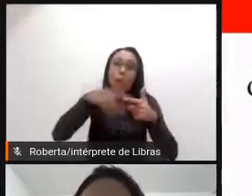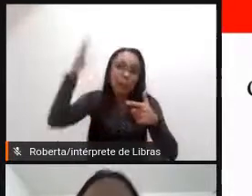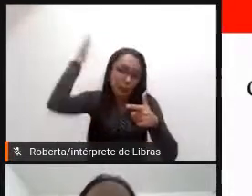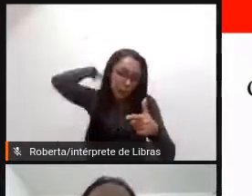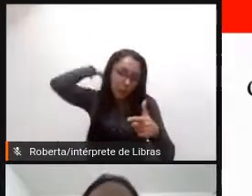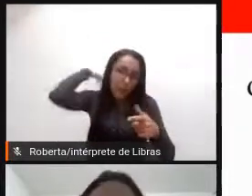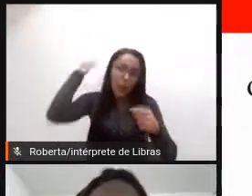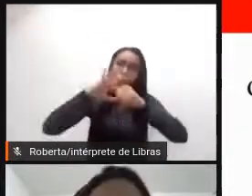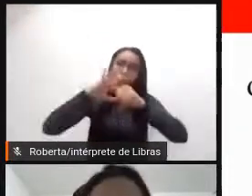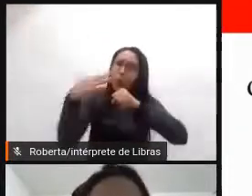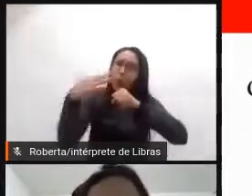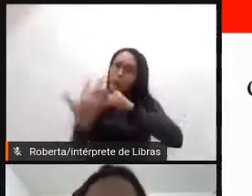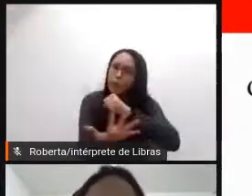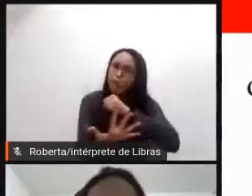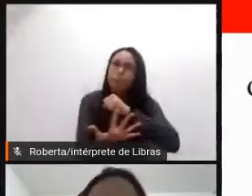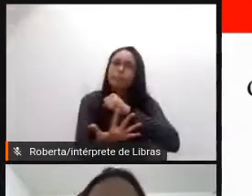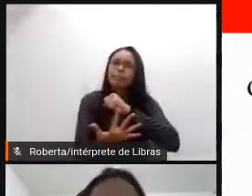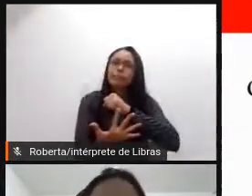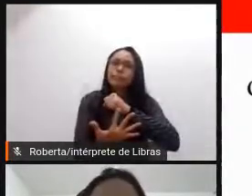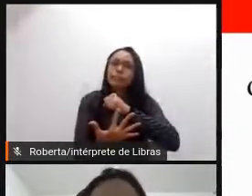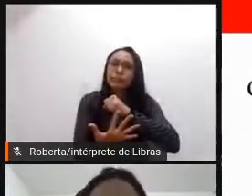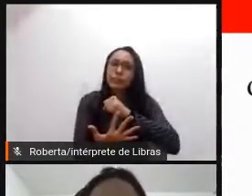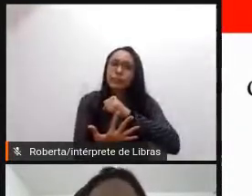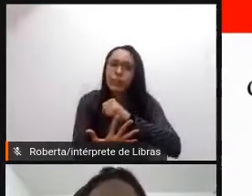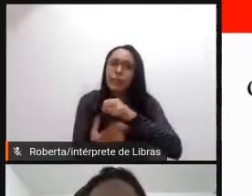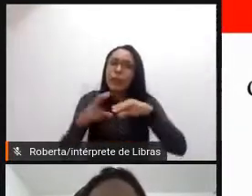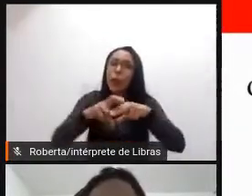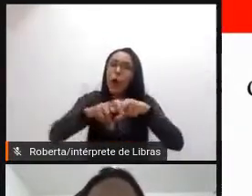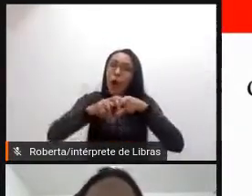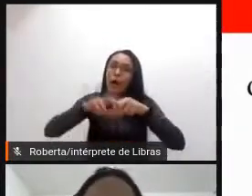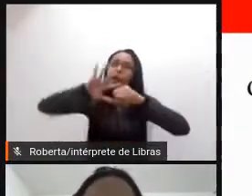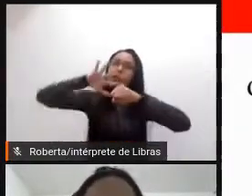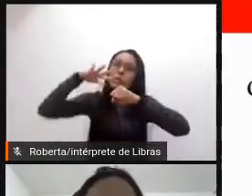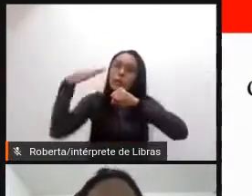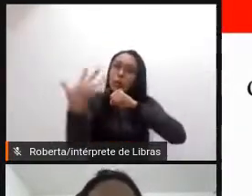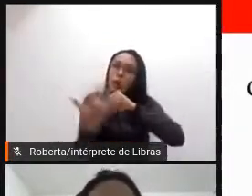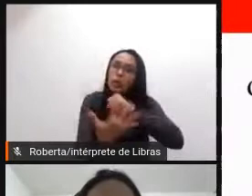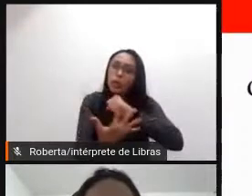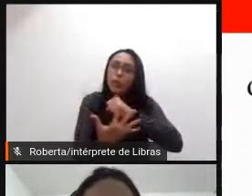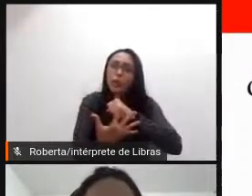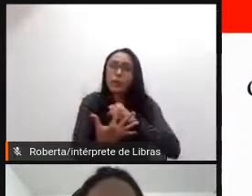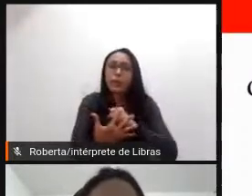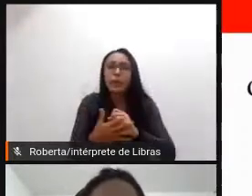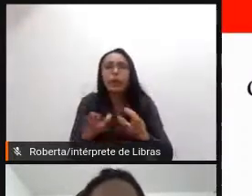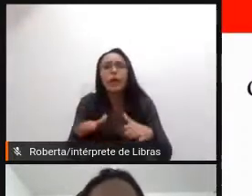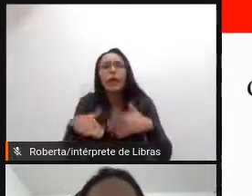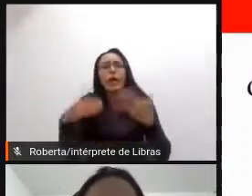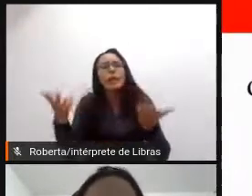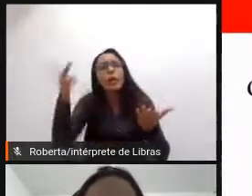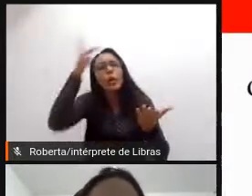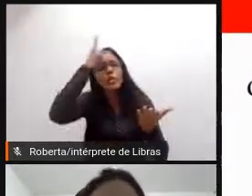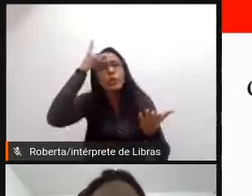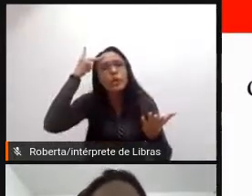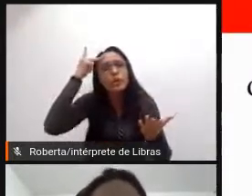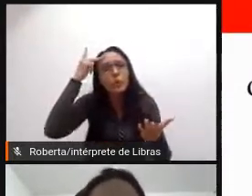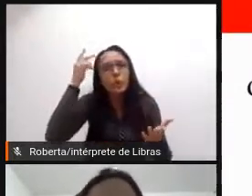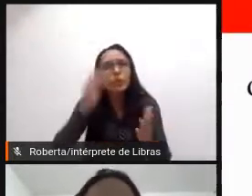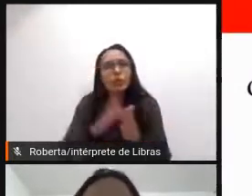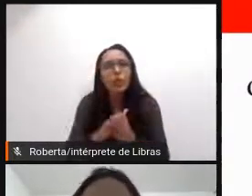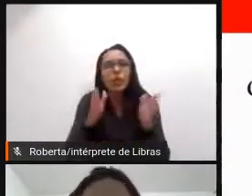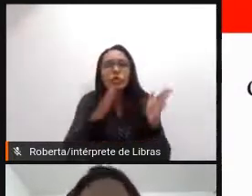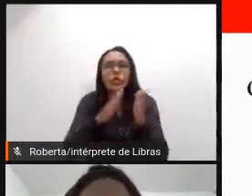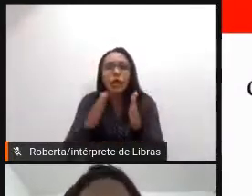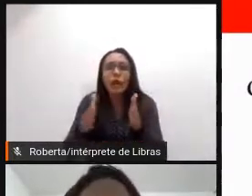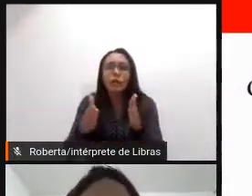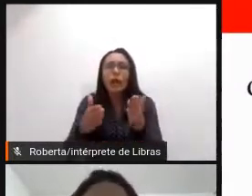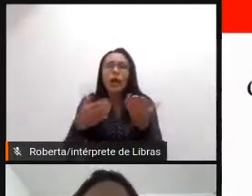coronavírus, causador, então, da Covid-19. No entanto, essas pessoas que estavam em contato